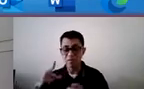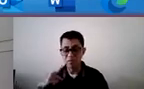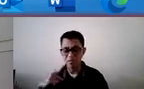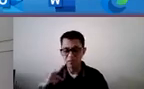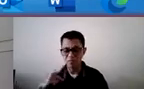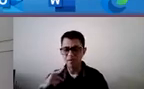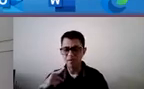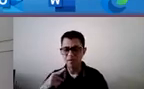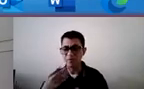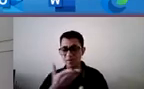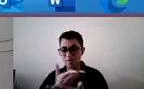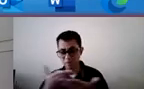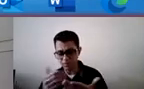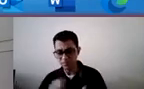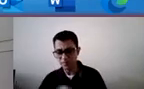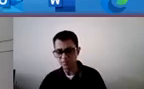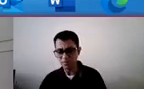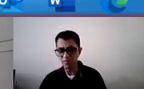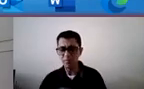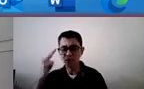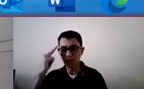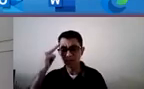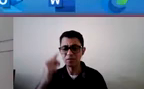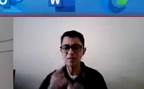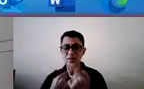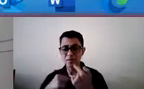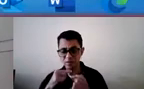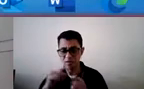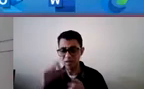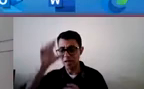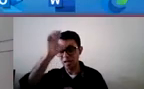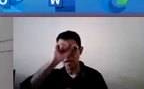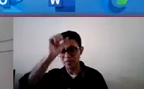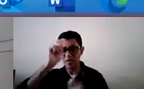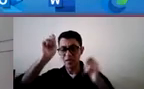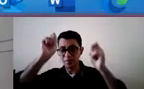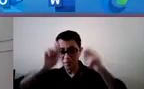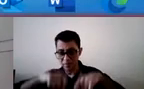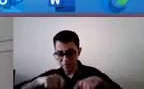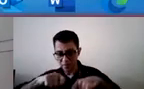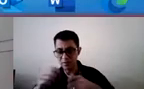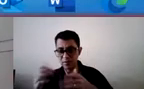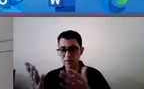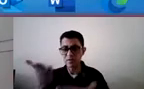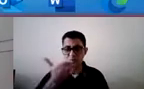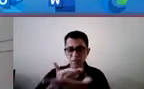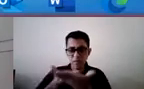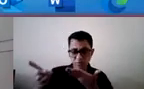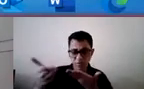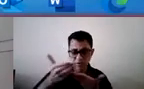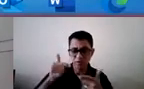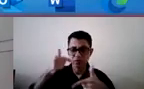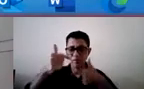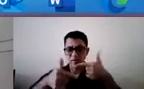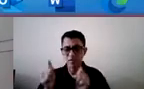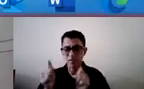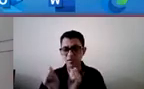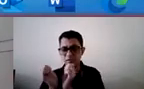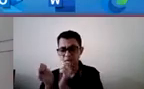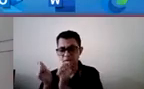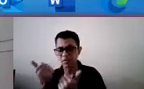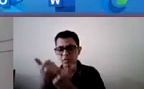você mesmo, do que você deseja para a sua comunidade, a capacidade de colaborar, de trabalhar em equipe,